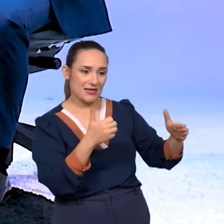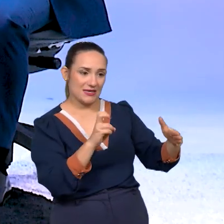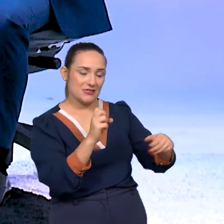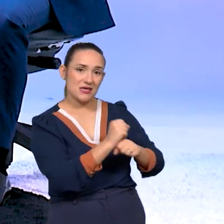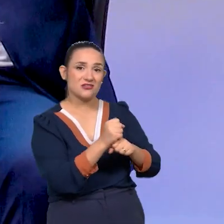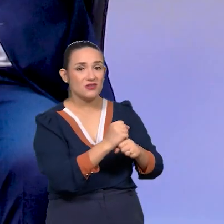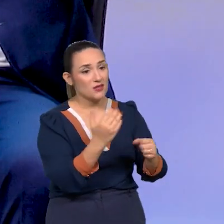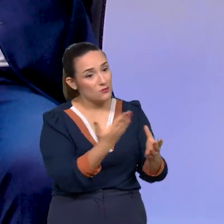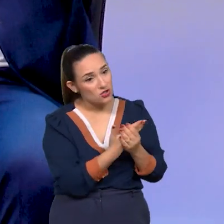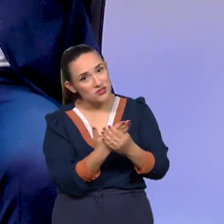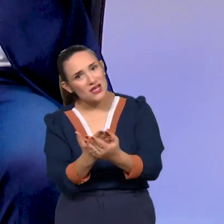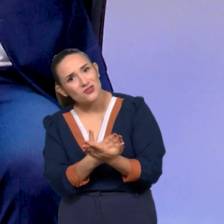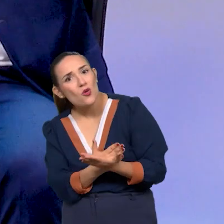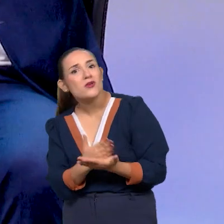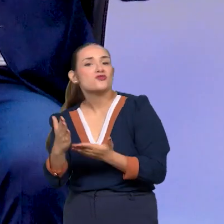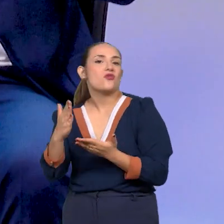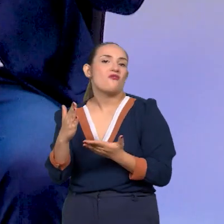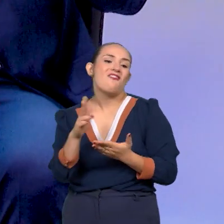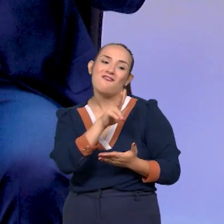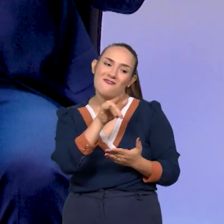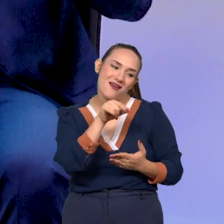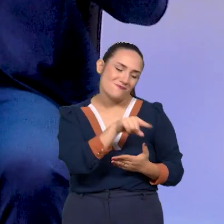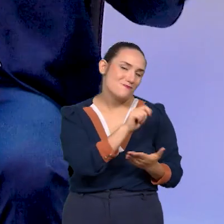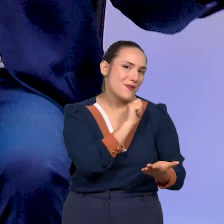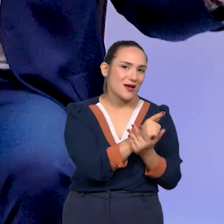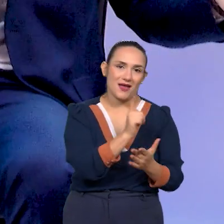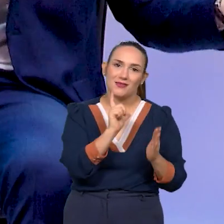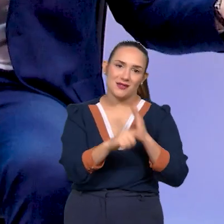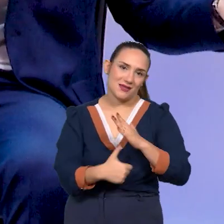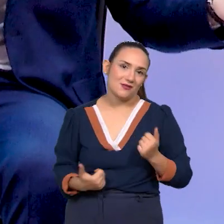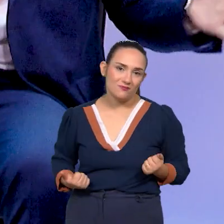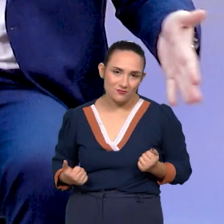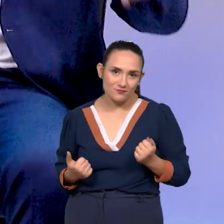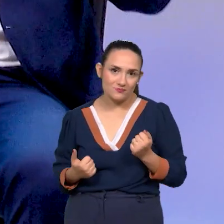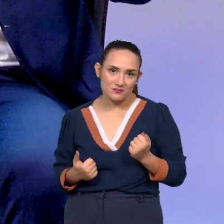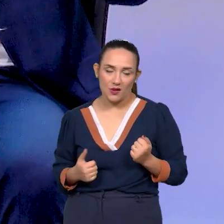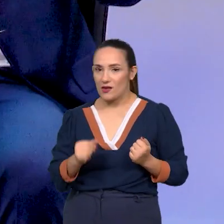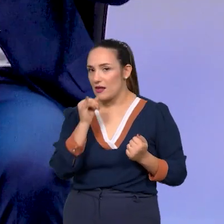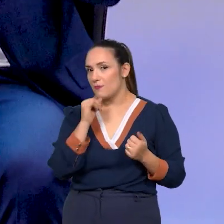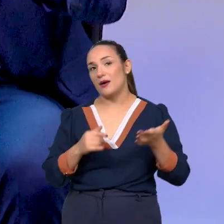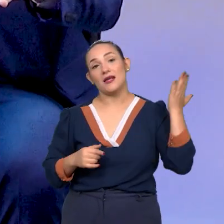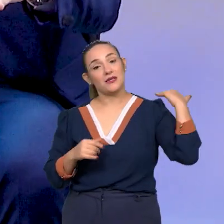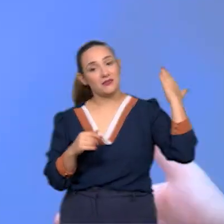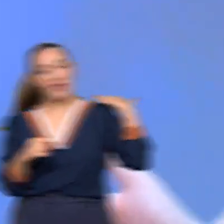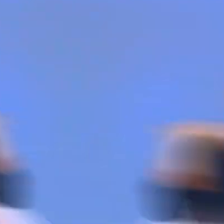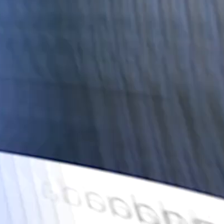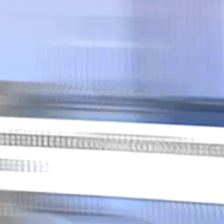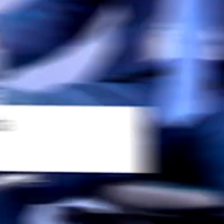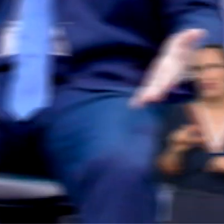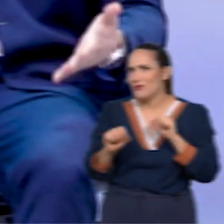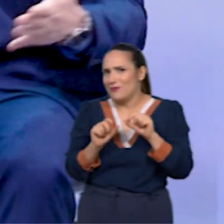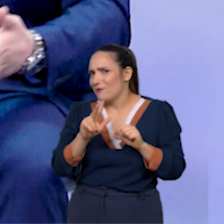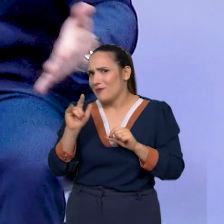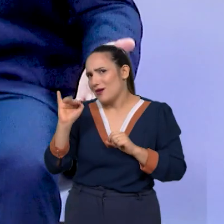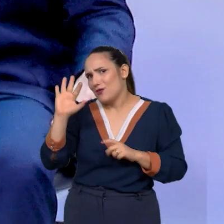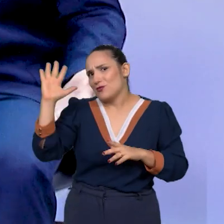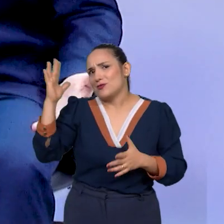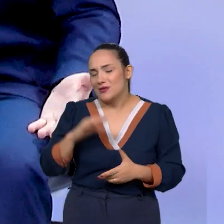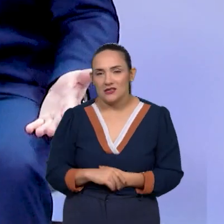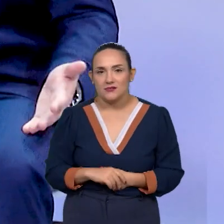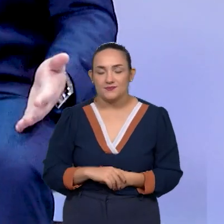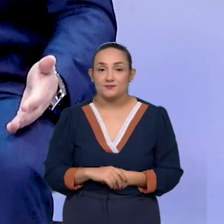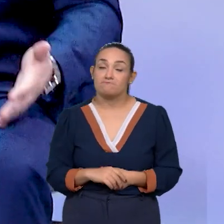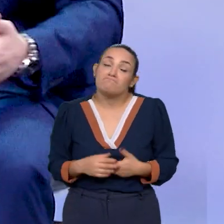ó agora a partir de agora é isso que vale antes eu falava de forma individual agora tô falando para todos o que vai